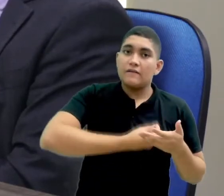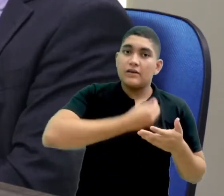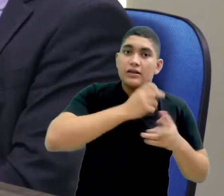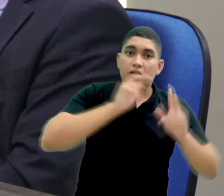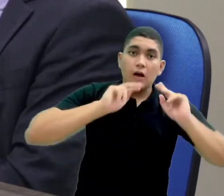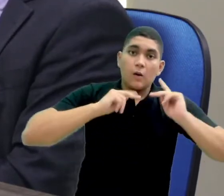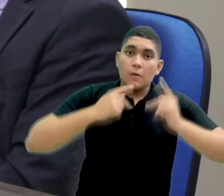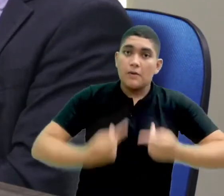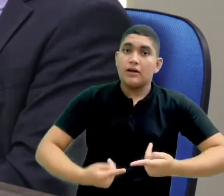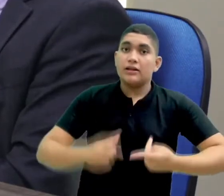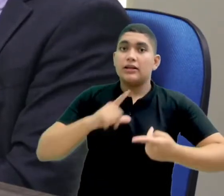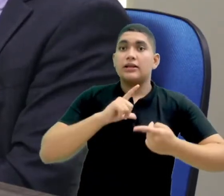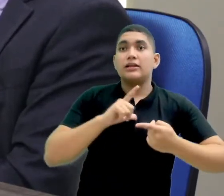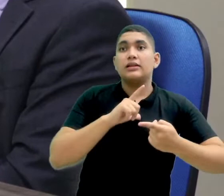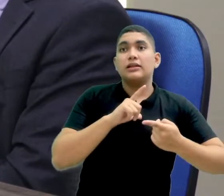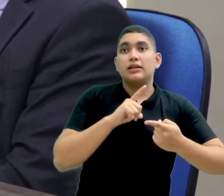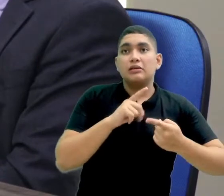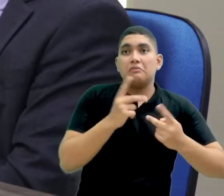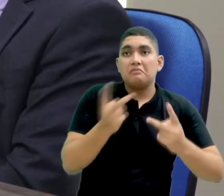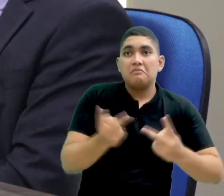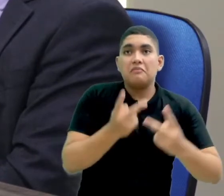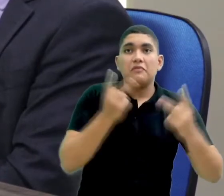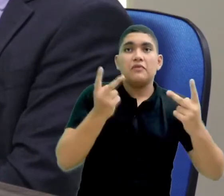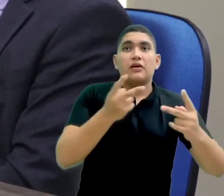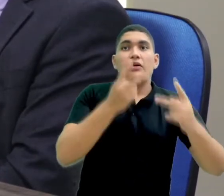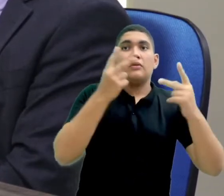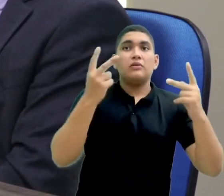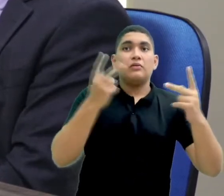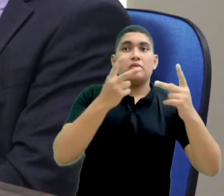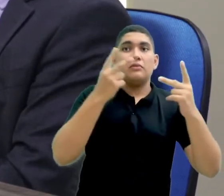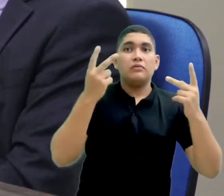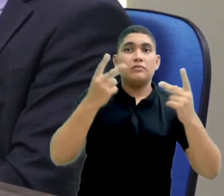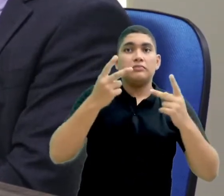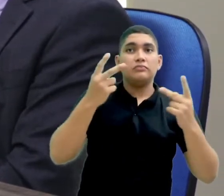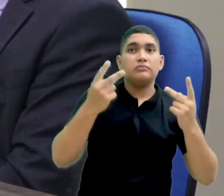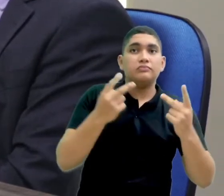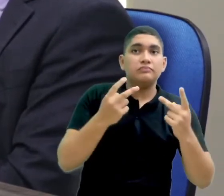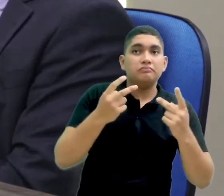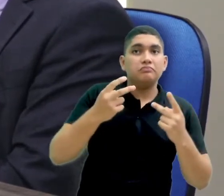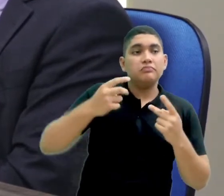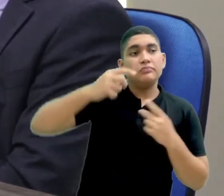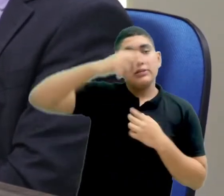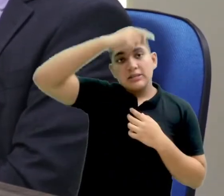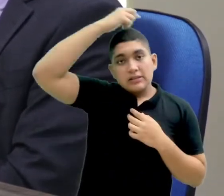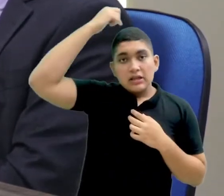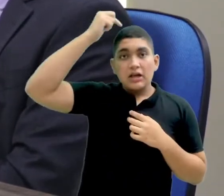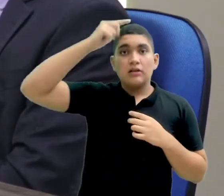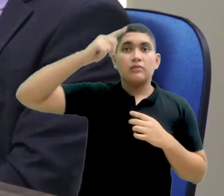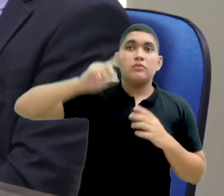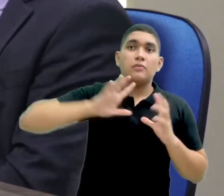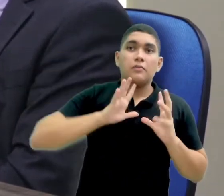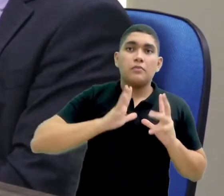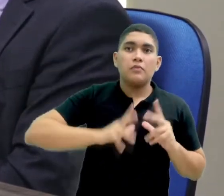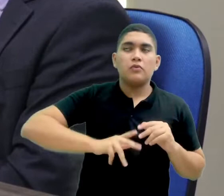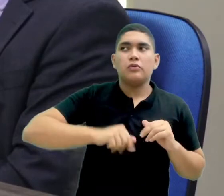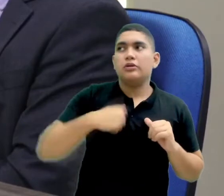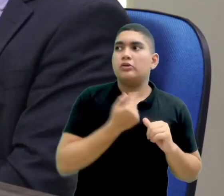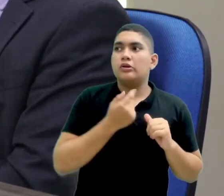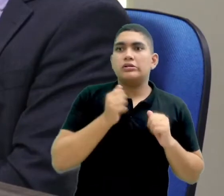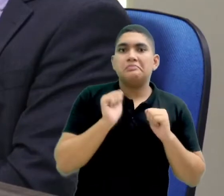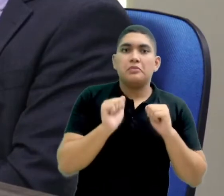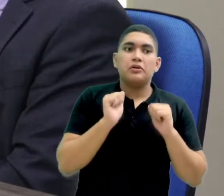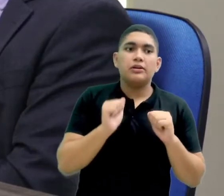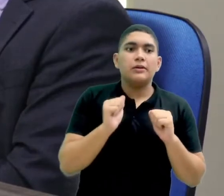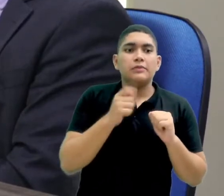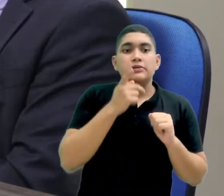valor sagrado. Aí ele vai colocar aqui o exemplo do patrão, e aí a gente pode colocar aqui os filhos, a gente pode